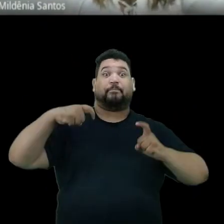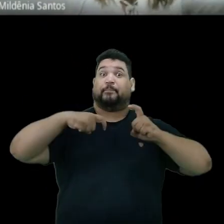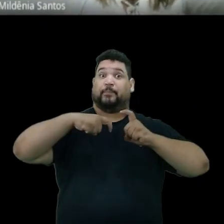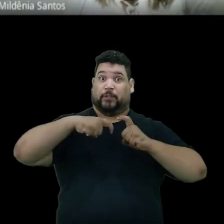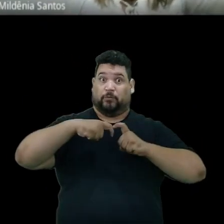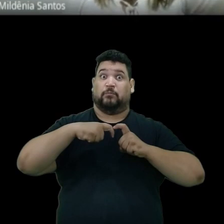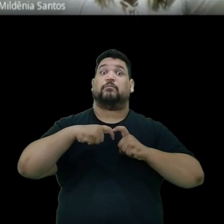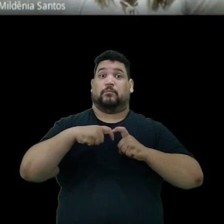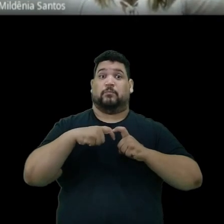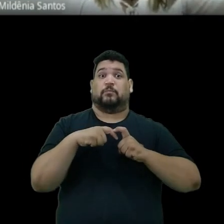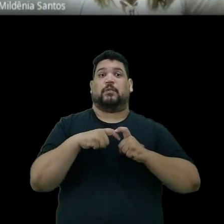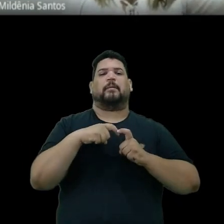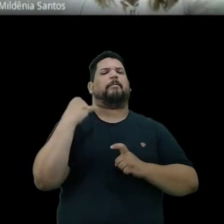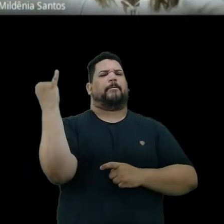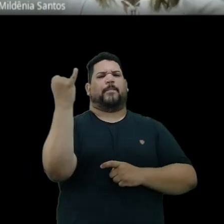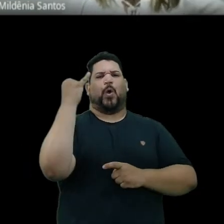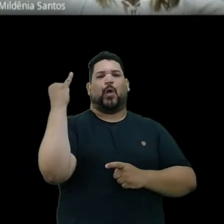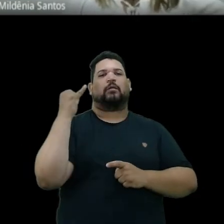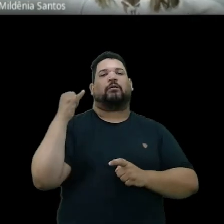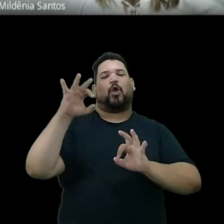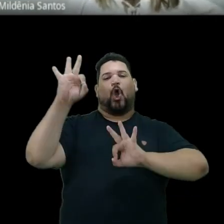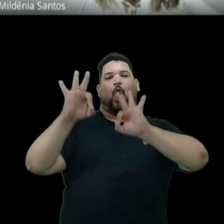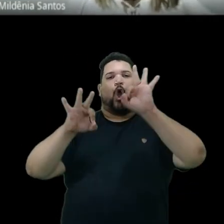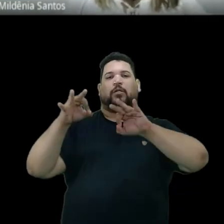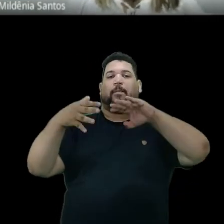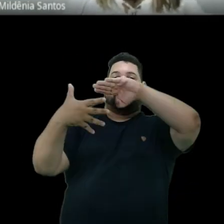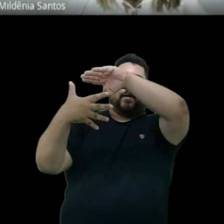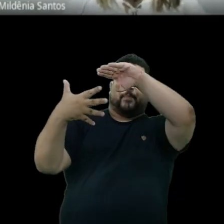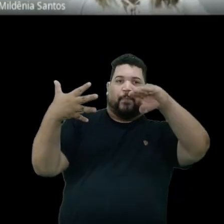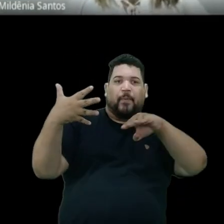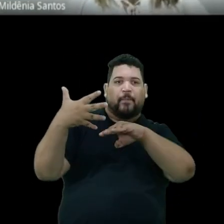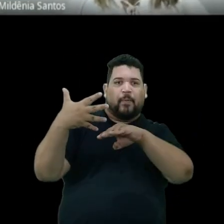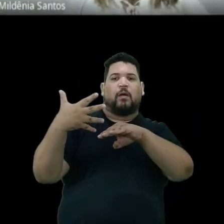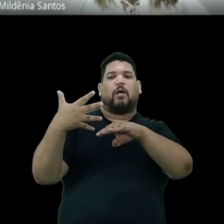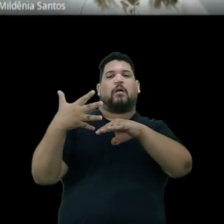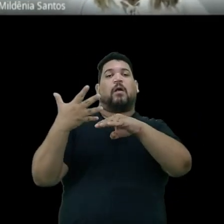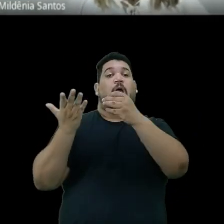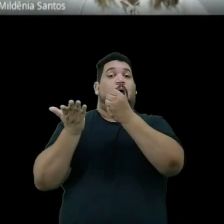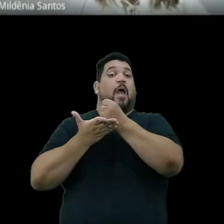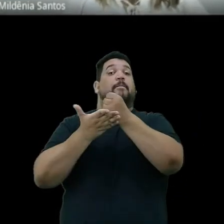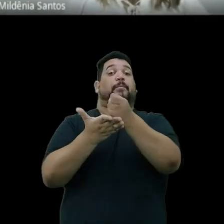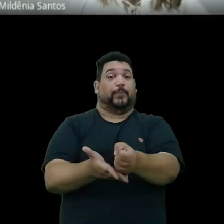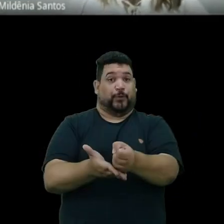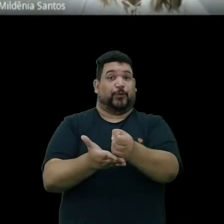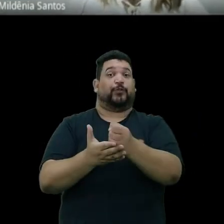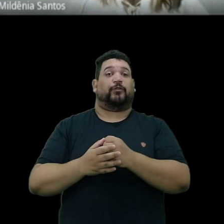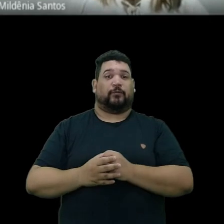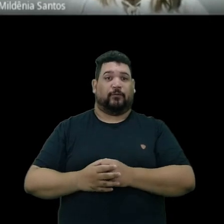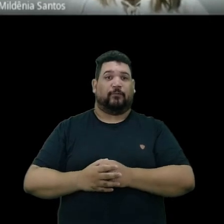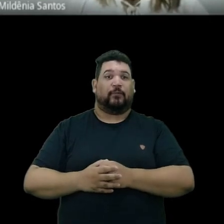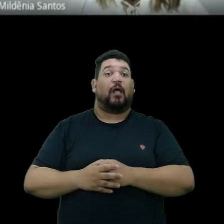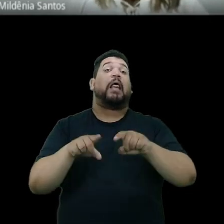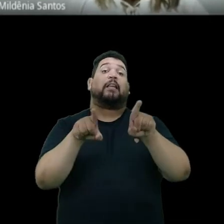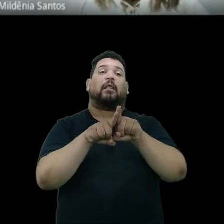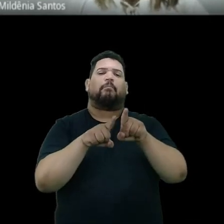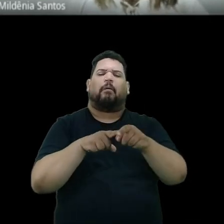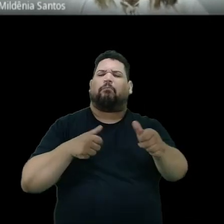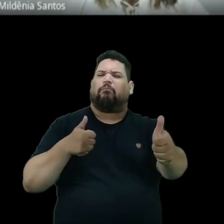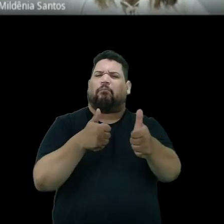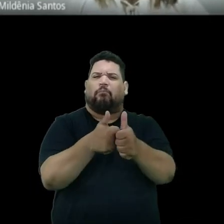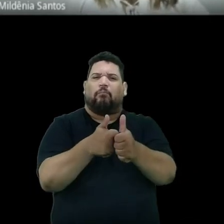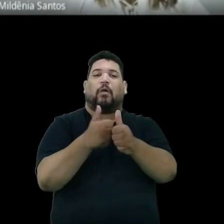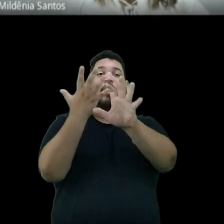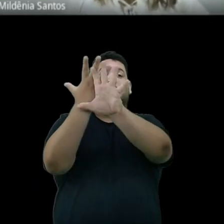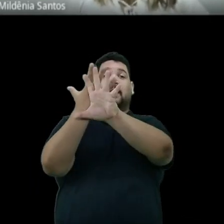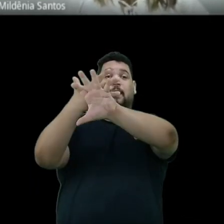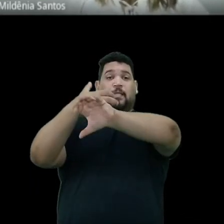um dos pontos da pirâmide para essa assistência, além do acompanhamento